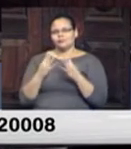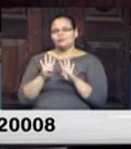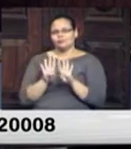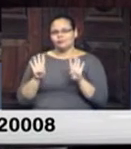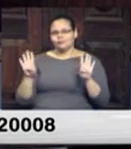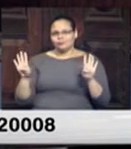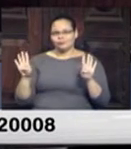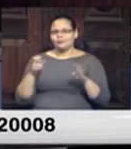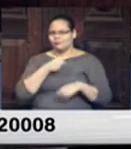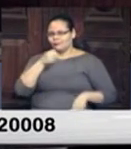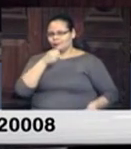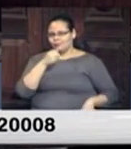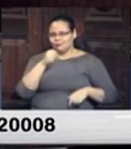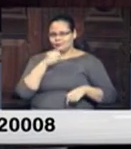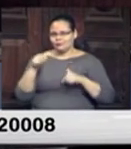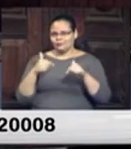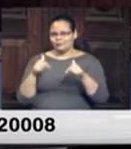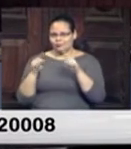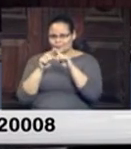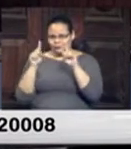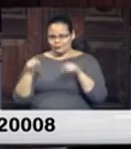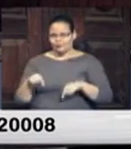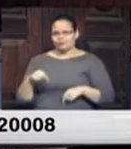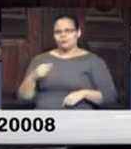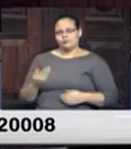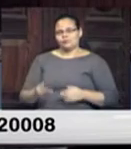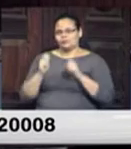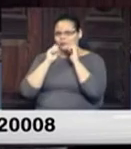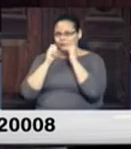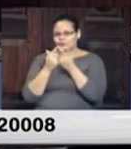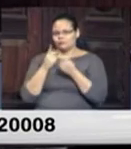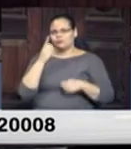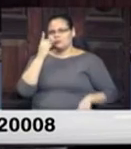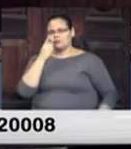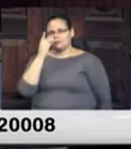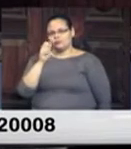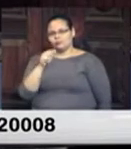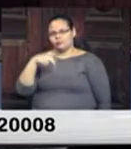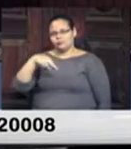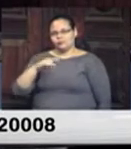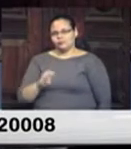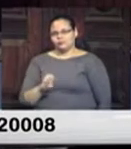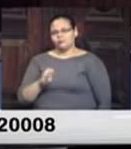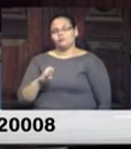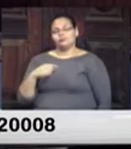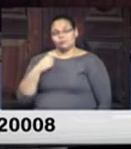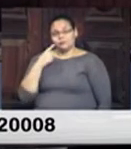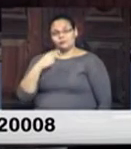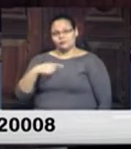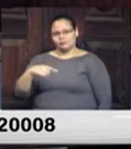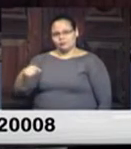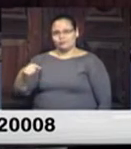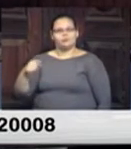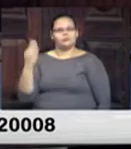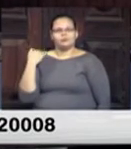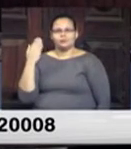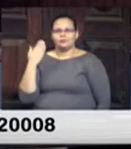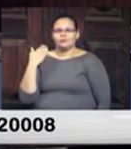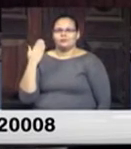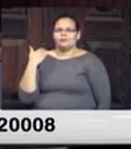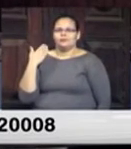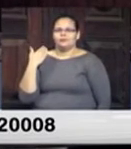imprensa, trabalhadores desta casa. Deputado André Siciliano, nesta semana e na semana